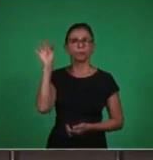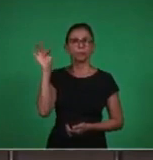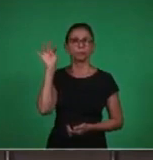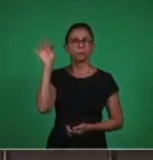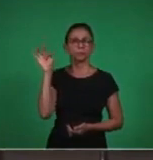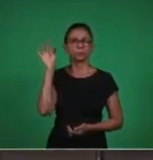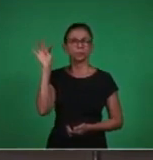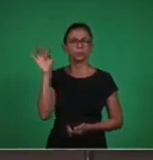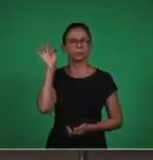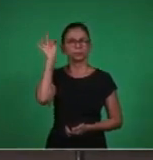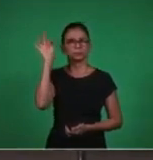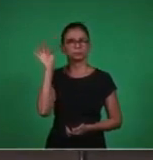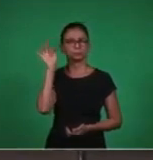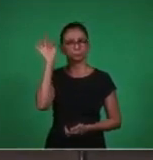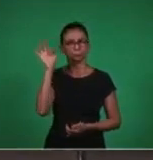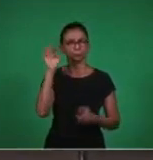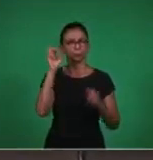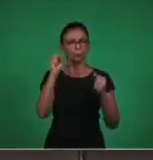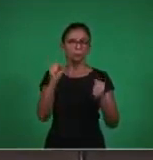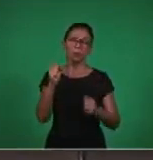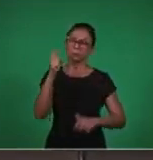ser mentira.